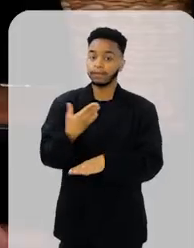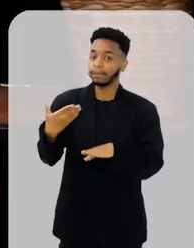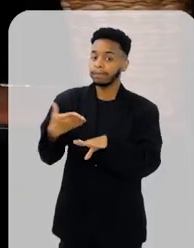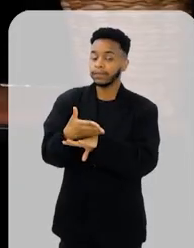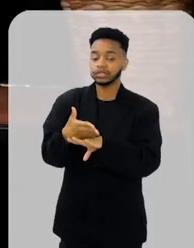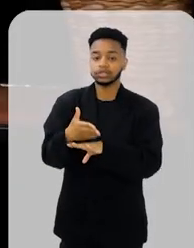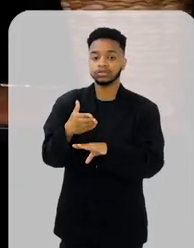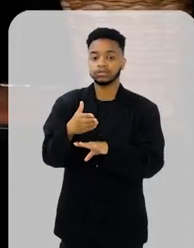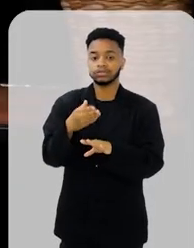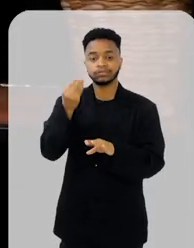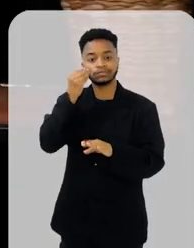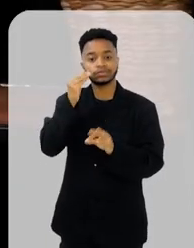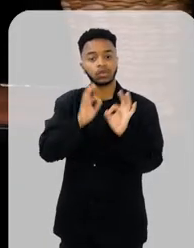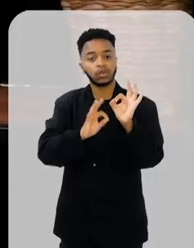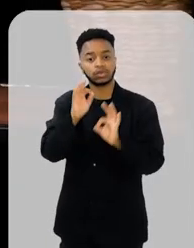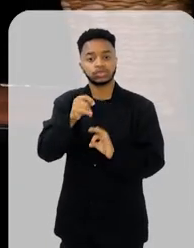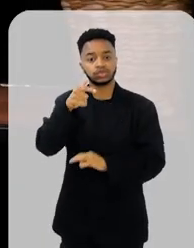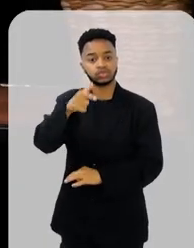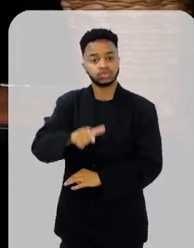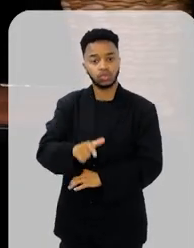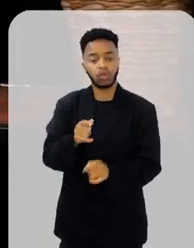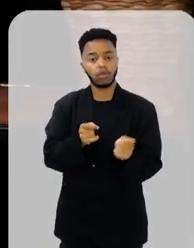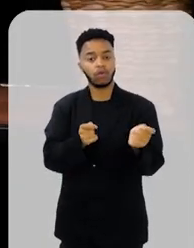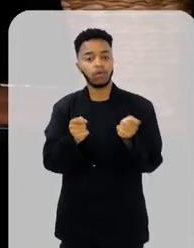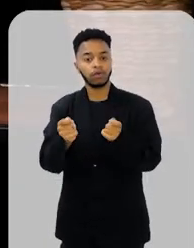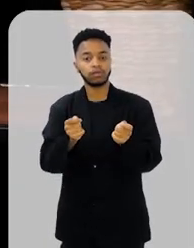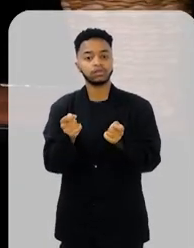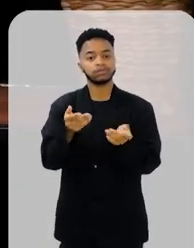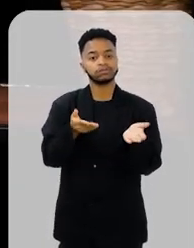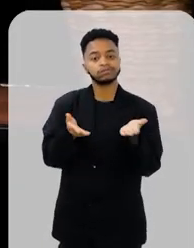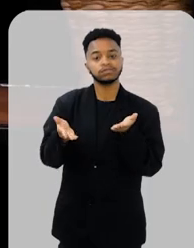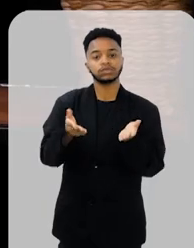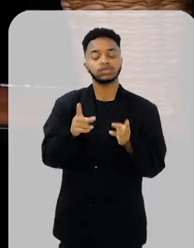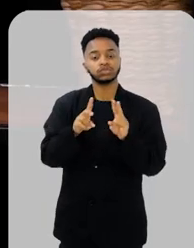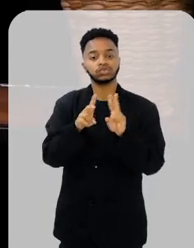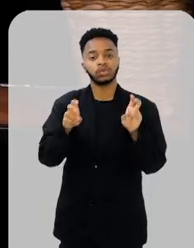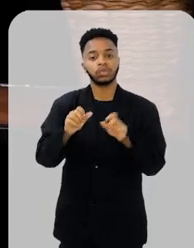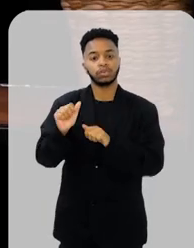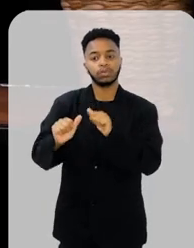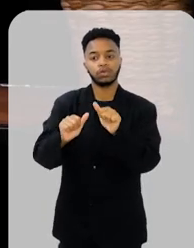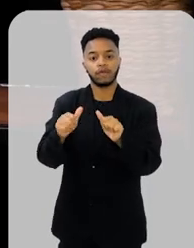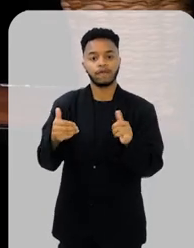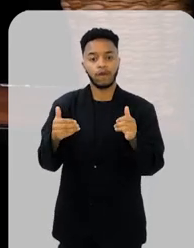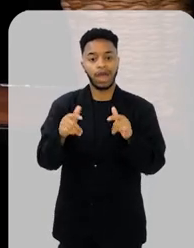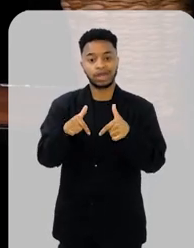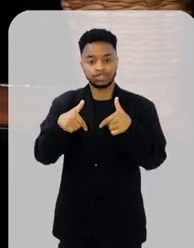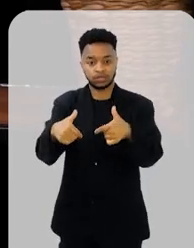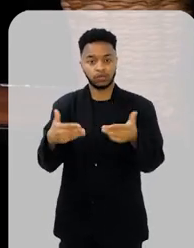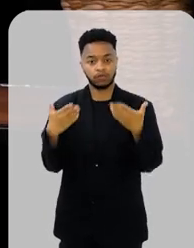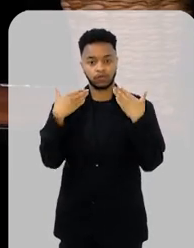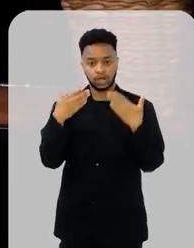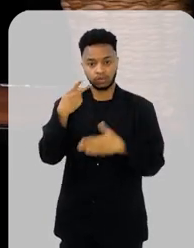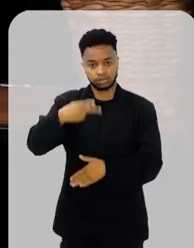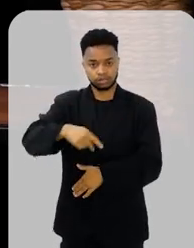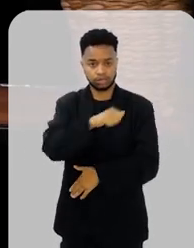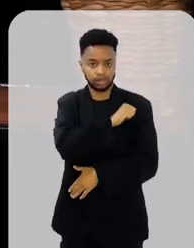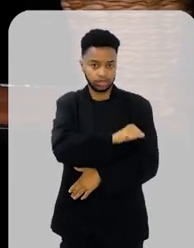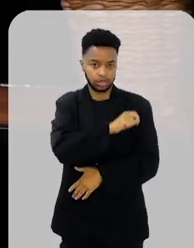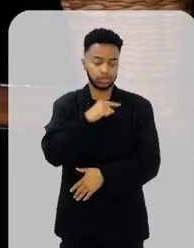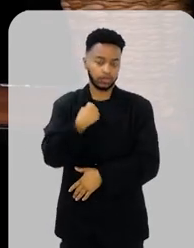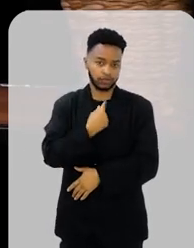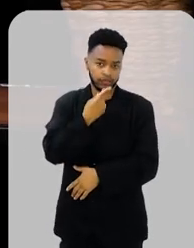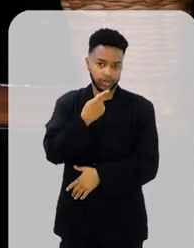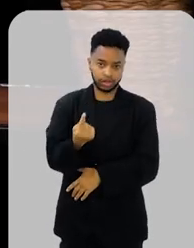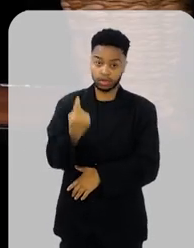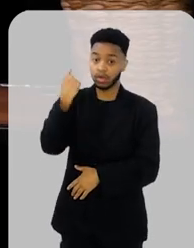tempo, sobre uma reformulação, uma mediação sobre a Operação Verão no Rio de Janeiro, como a gente